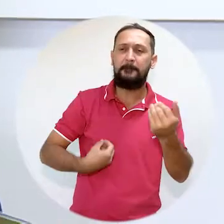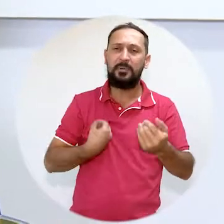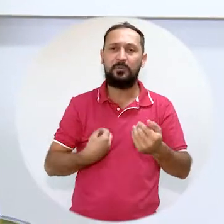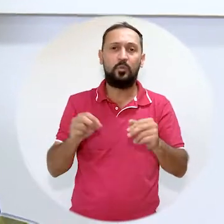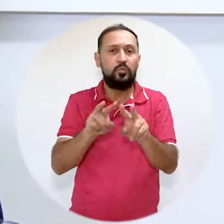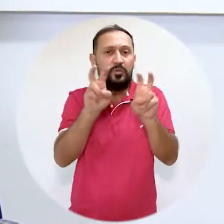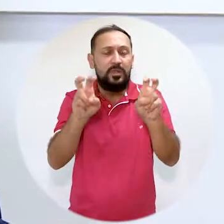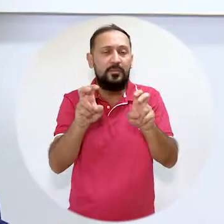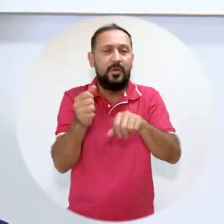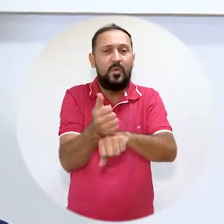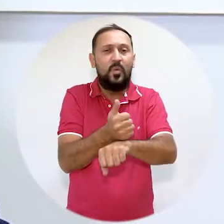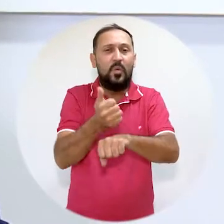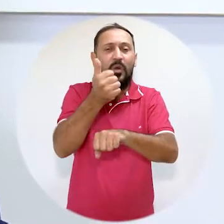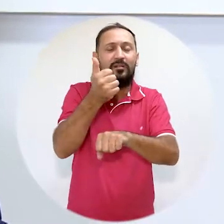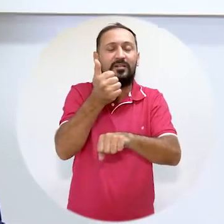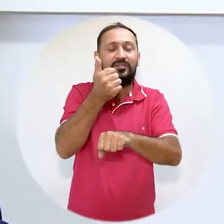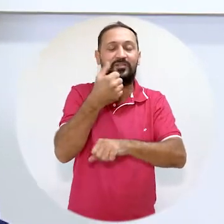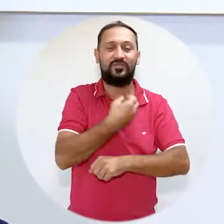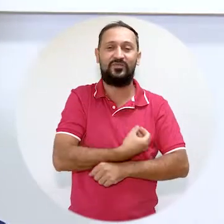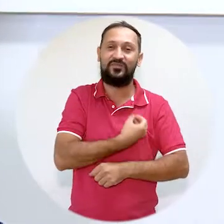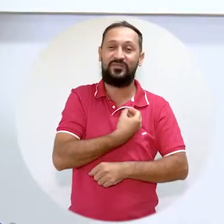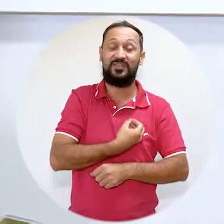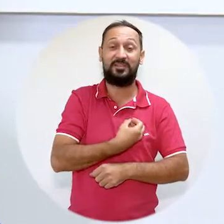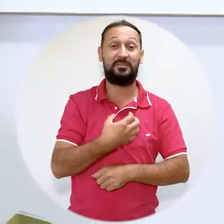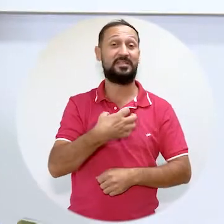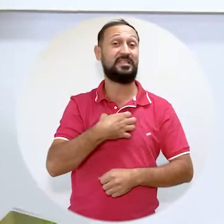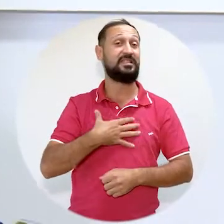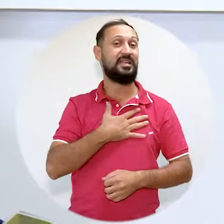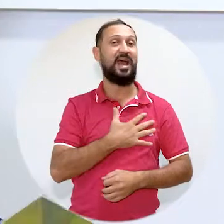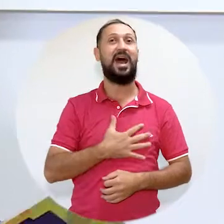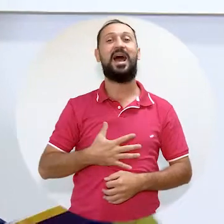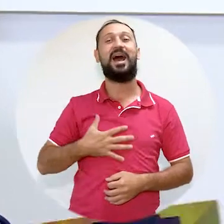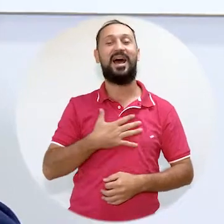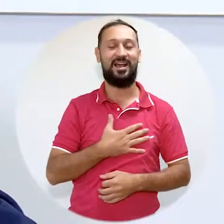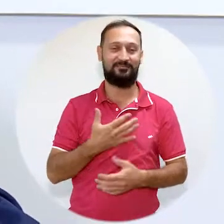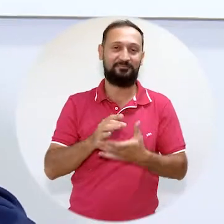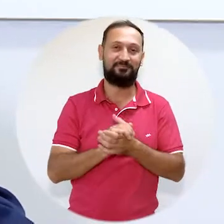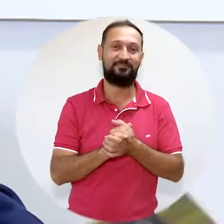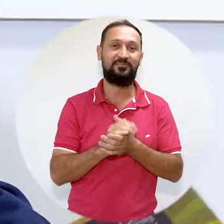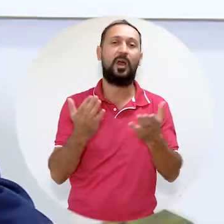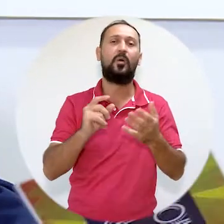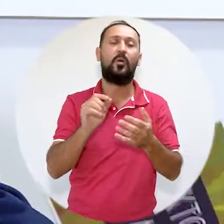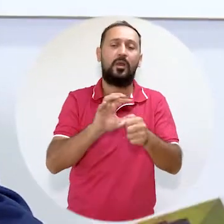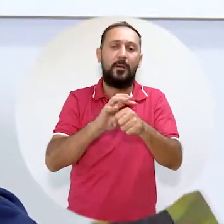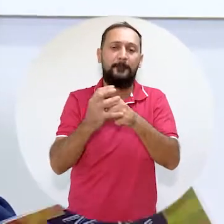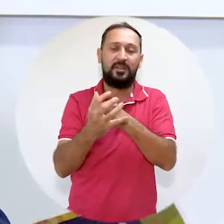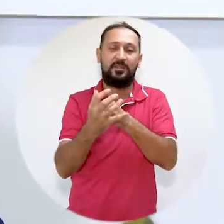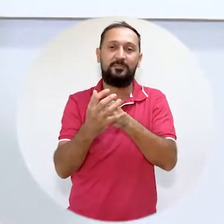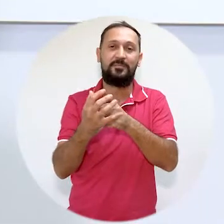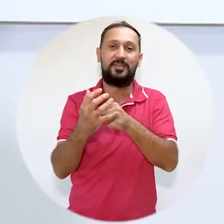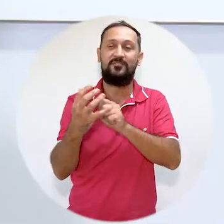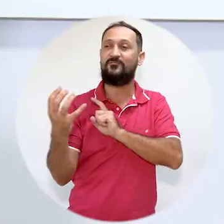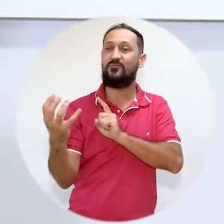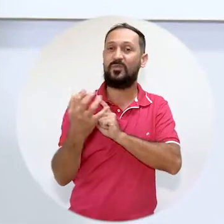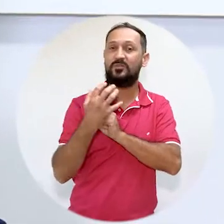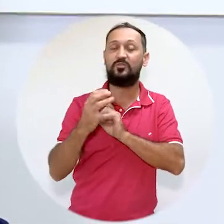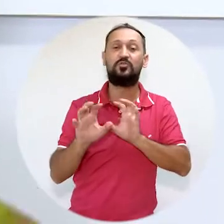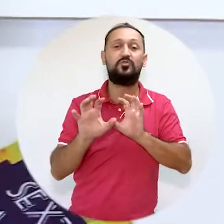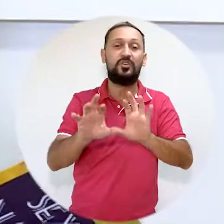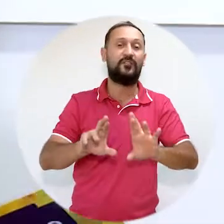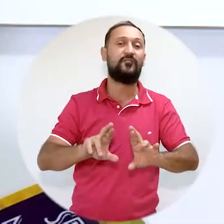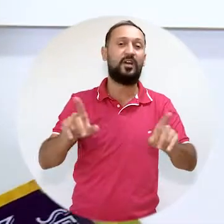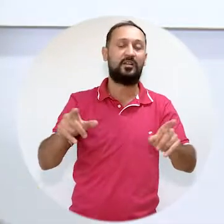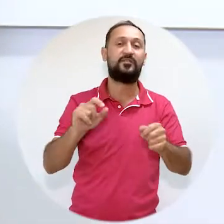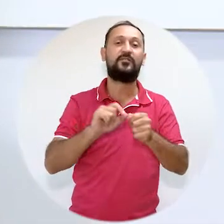temas ligados à qualidade de vida, bem-estar, temas mais variados possíveis. Agora, a pandemia nos impôs esse novo formato, né? A gente